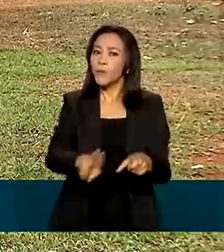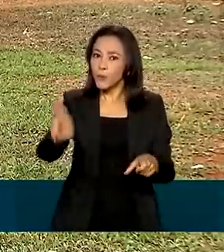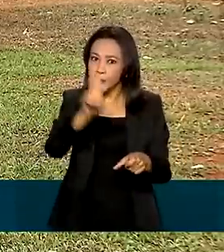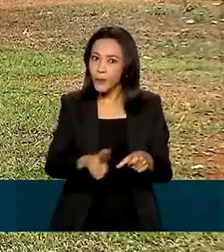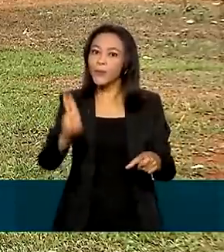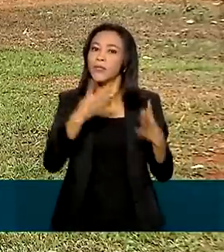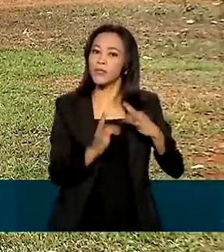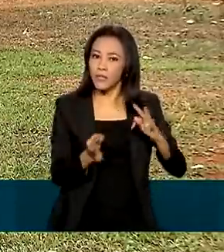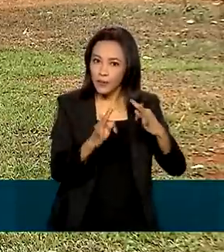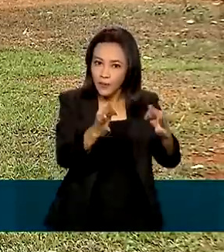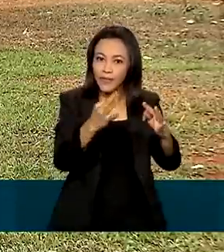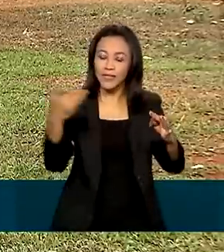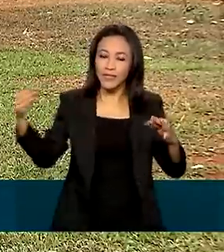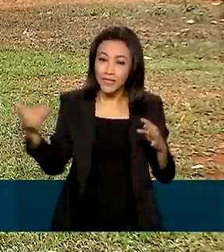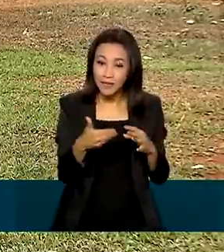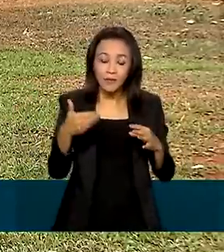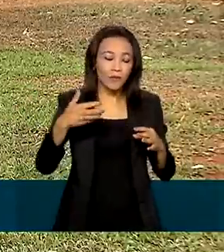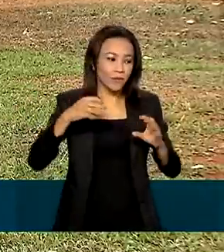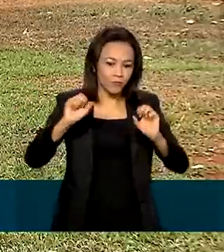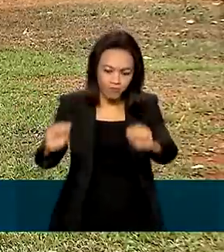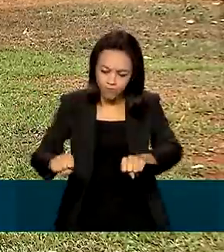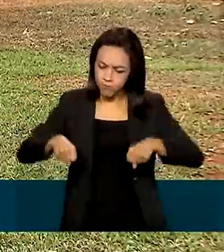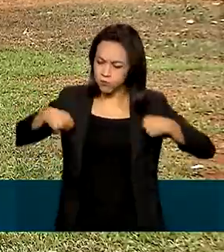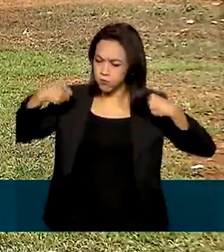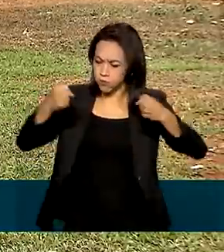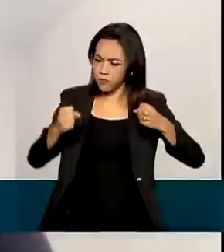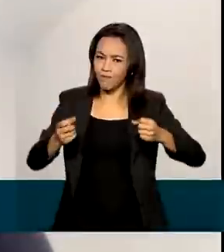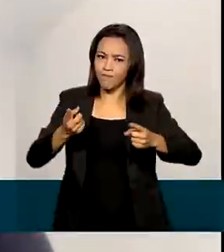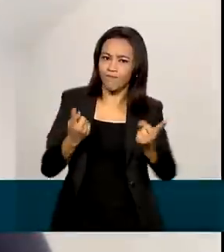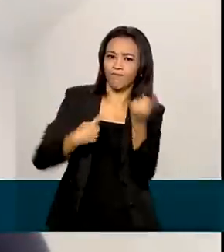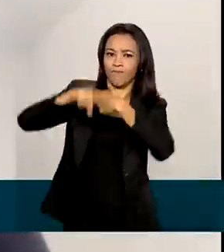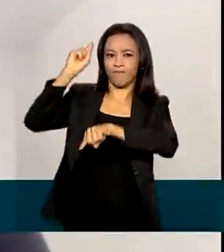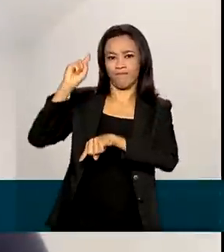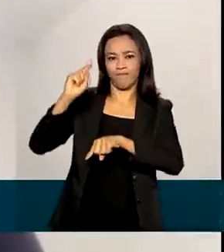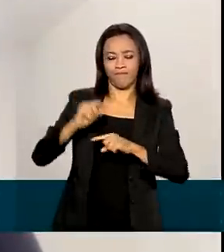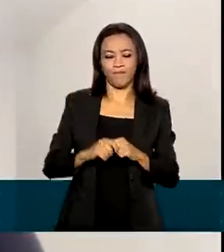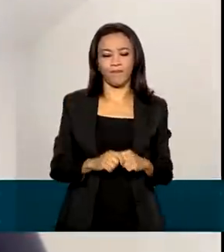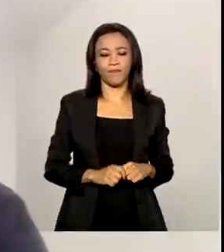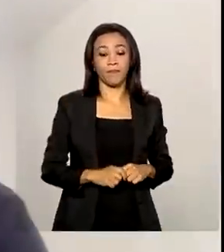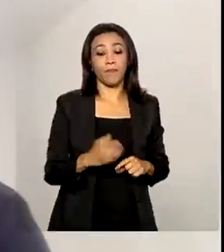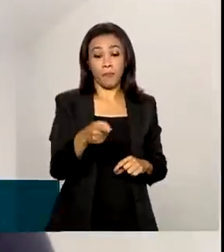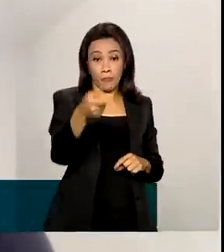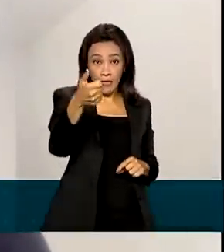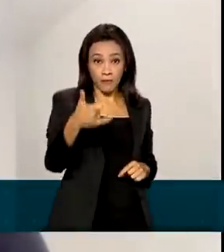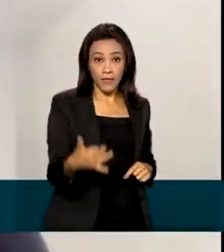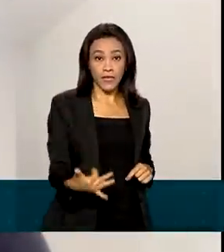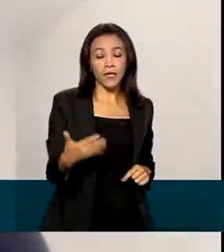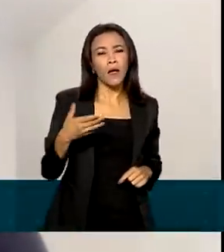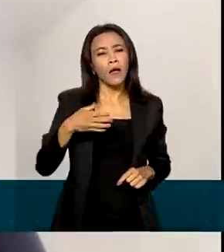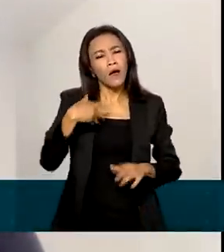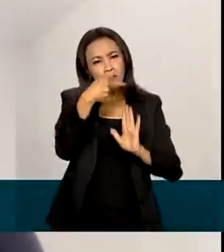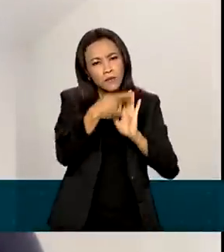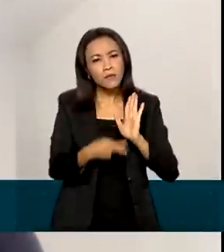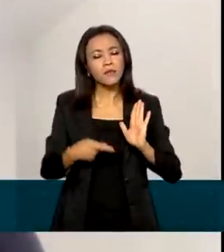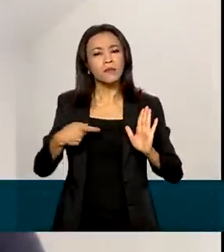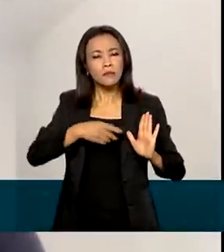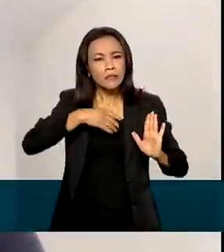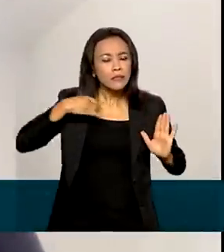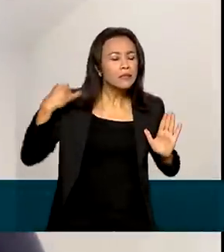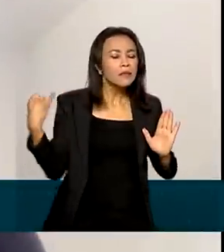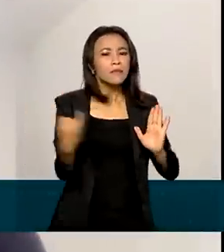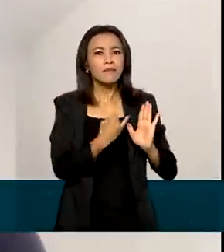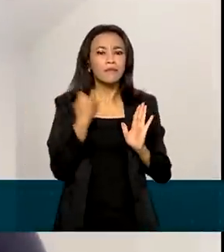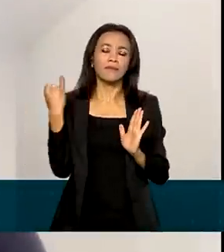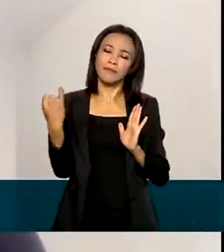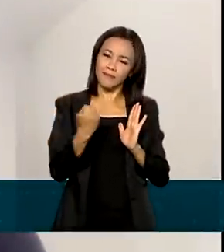digitais como para alavancar os negócios é um projeto de extrema importância para